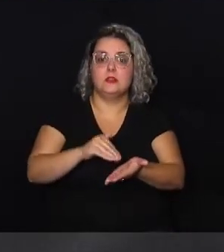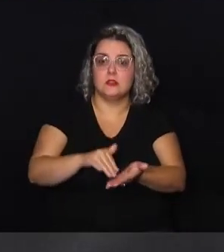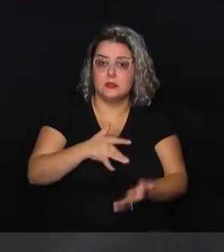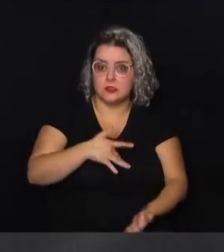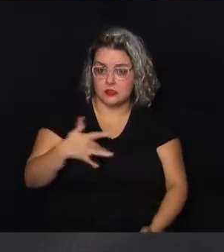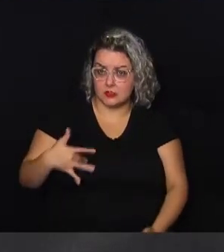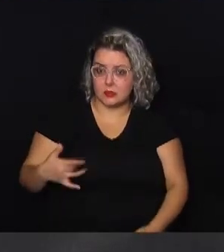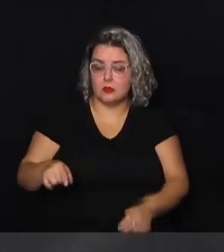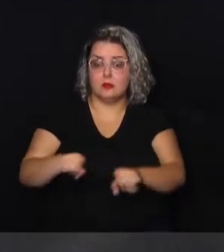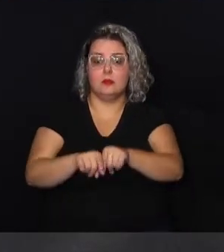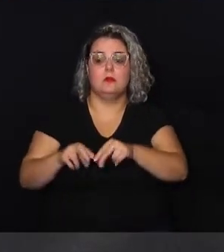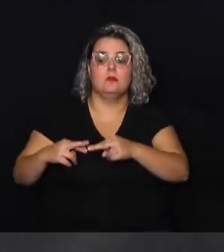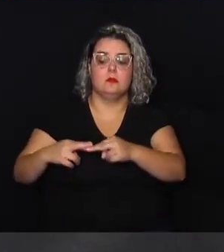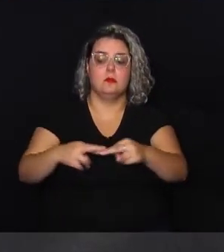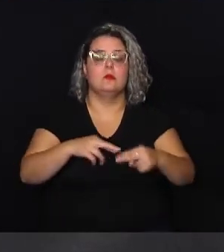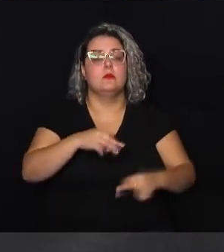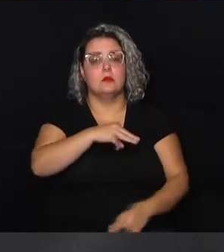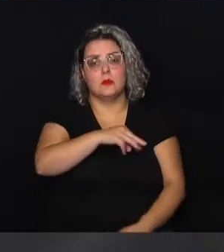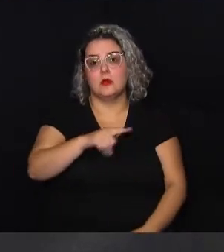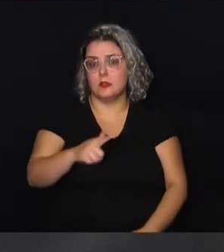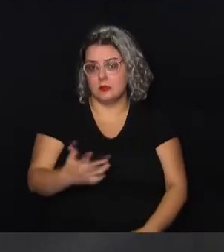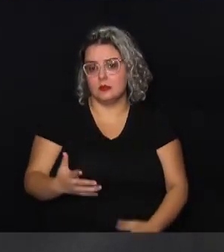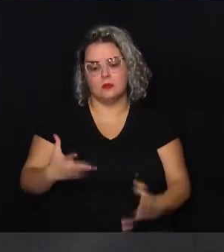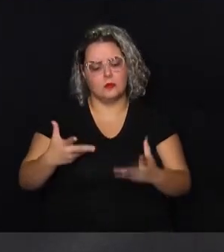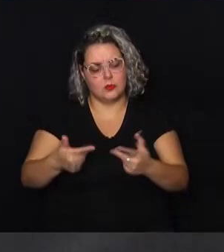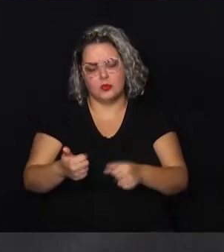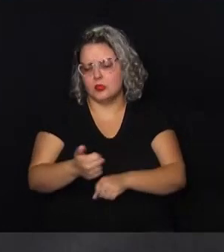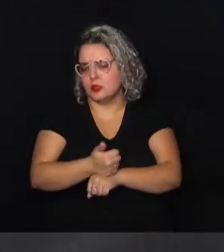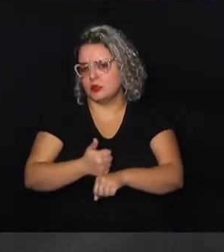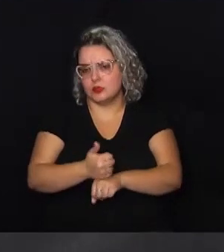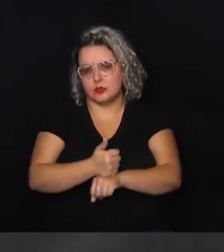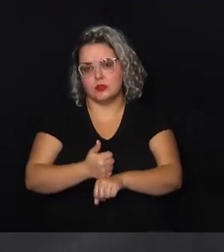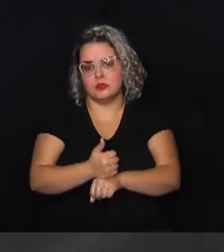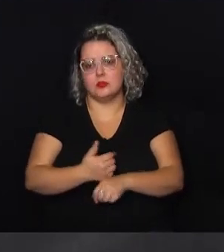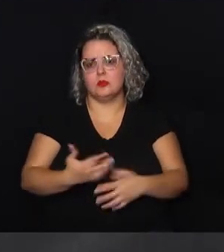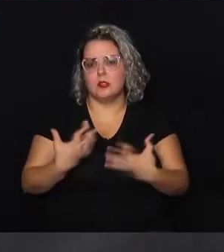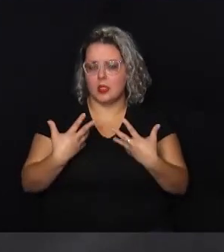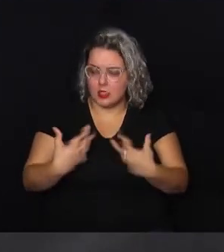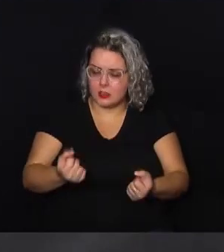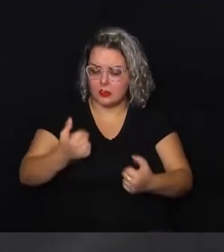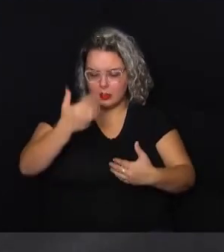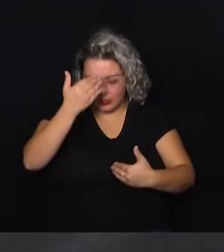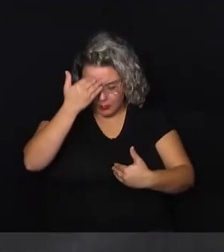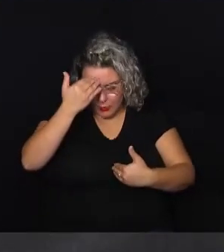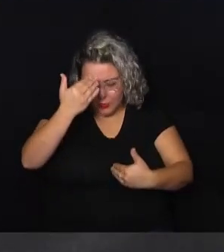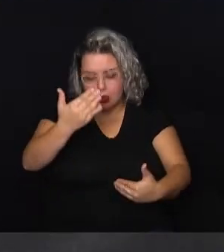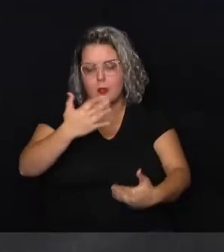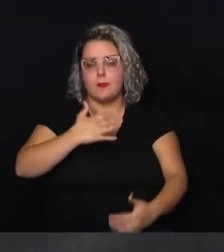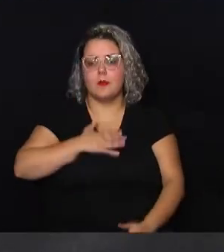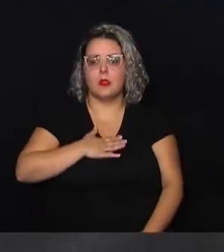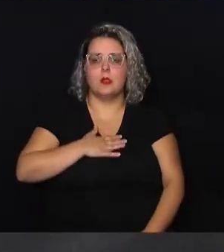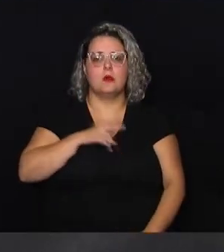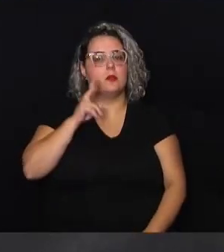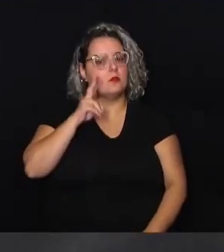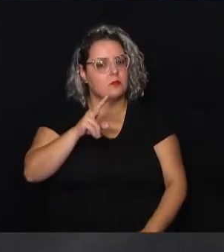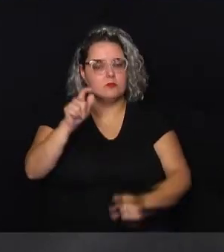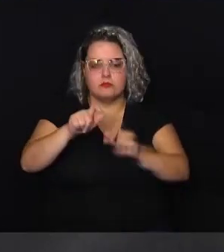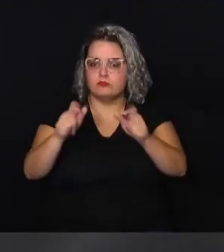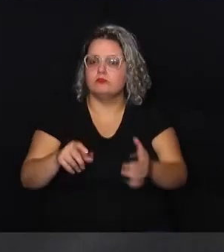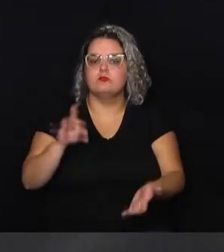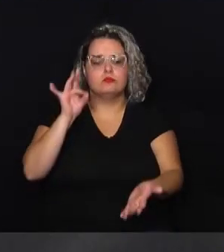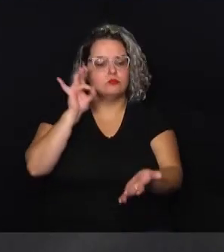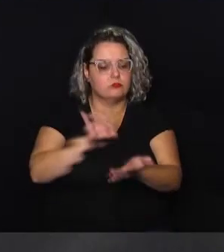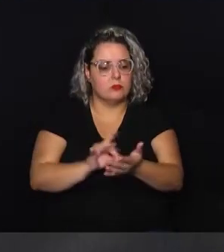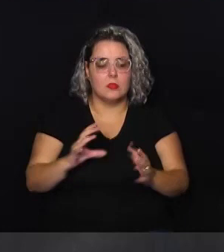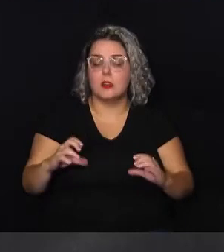como pela Rede Mário Gatti, e por todos os profissionais. Recebam minha gratidão. Eu vejo vocês como pessoas realmente que